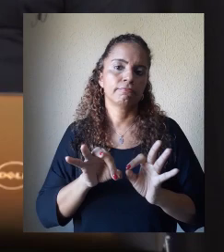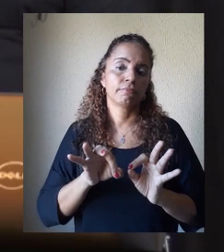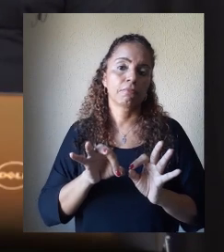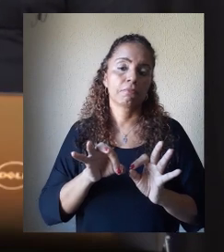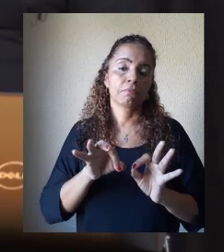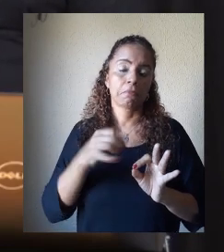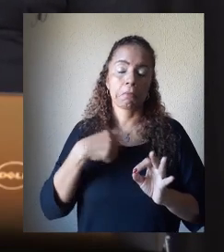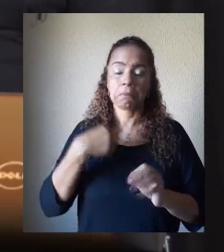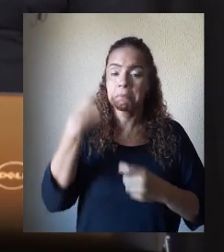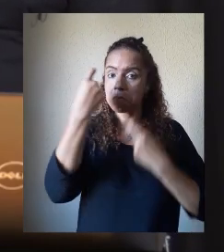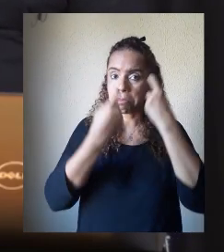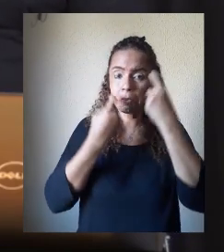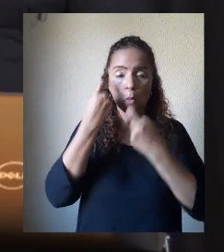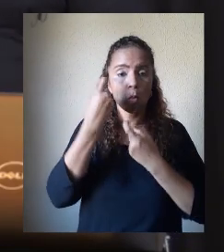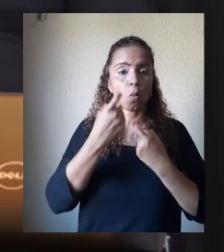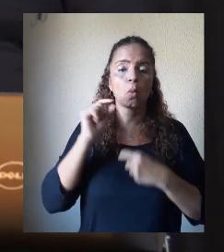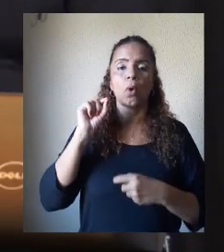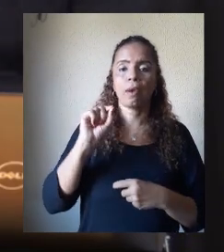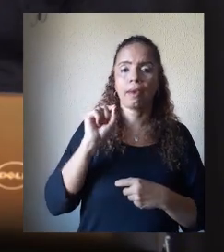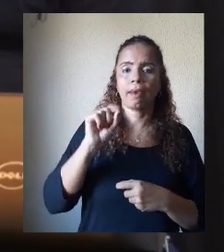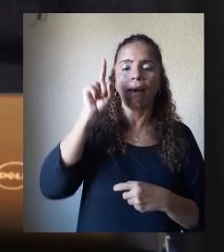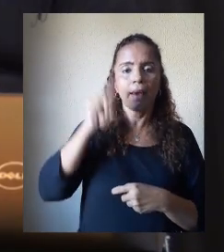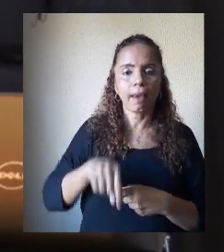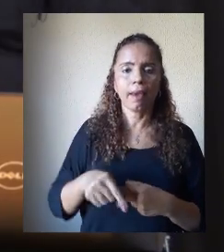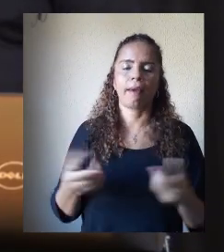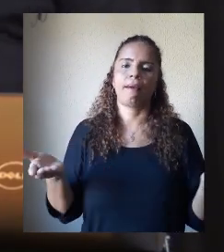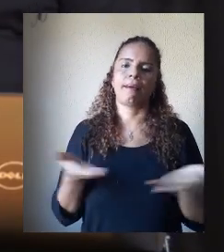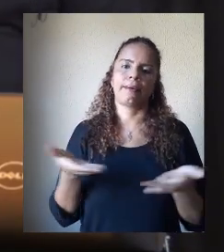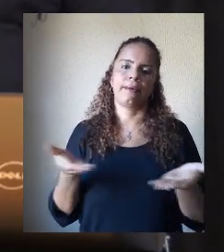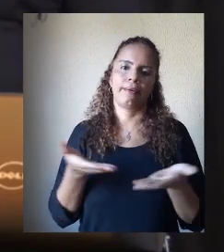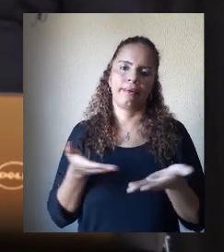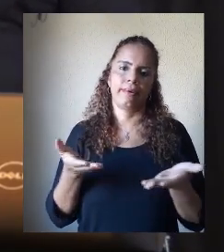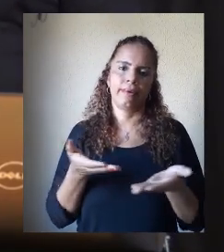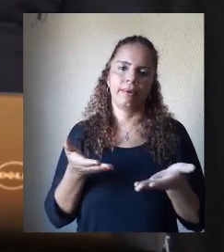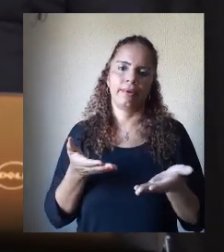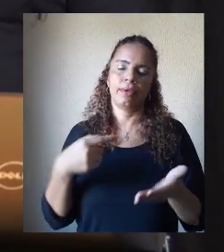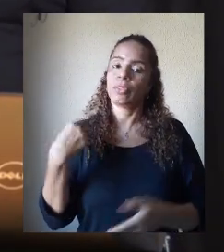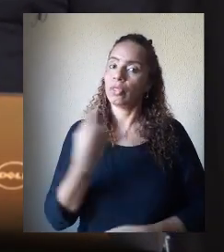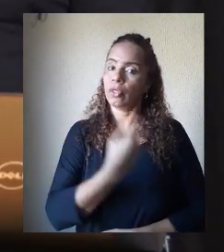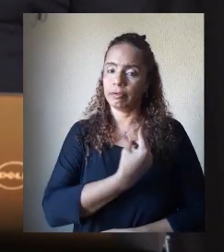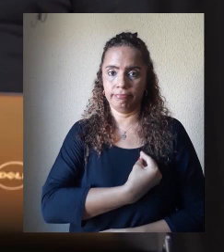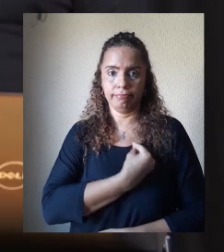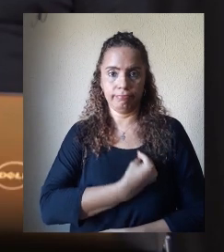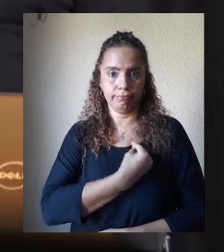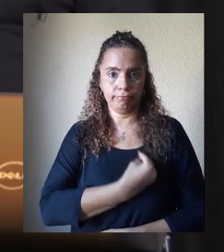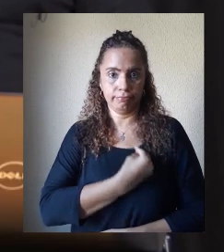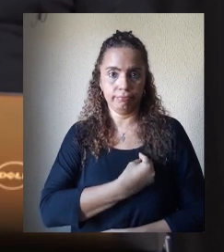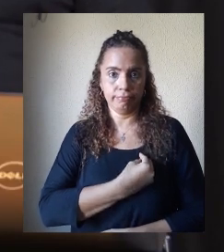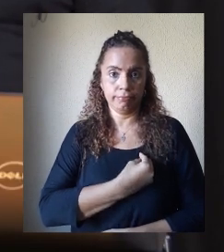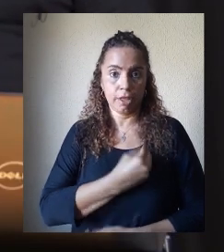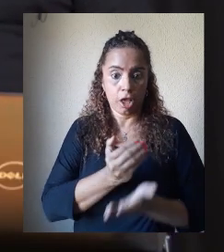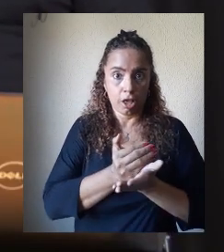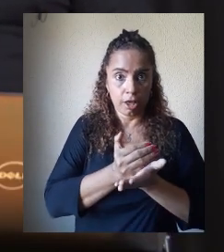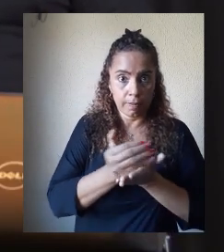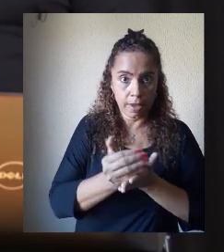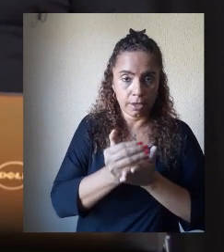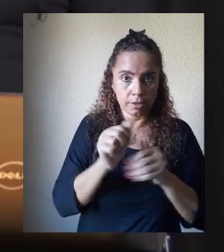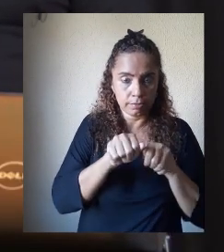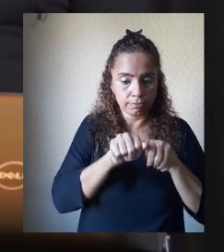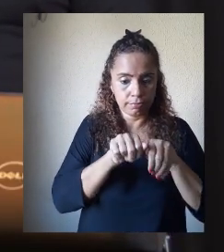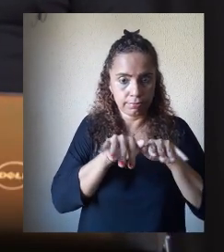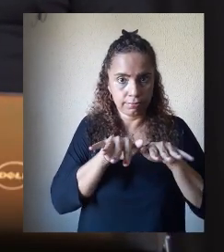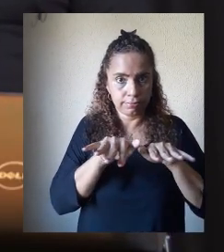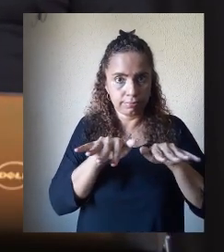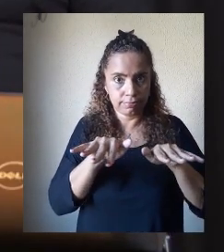O que me preocupa é que esse momento, que é o momento que a gente está em franca evolução da